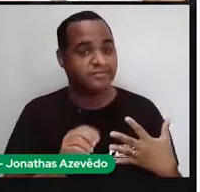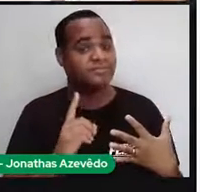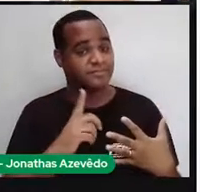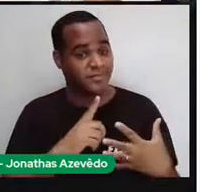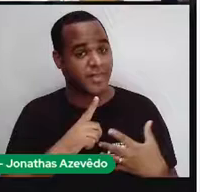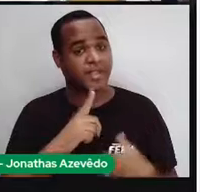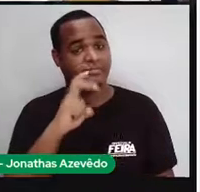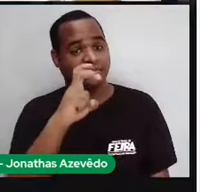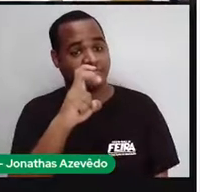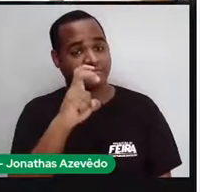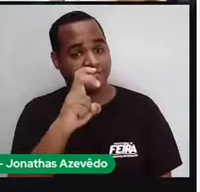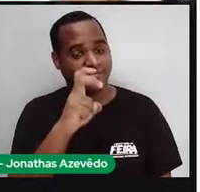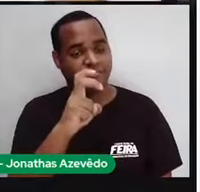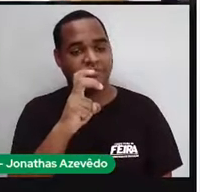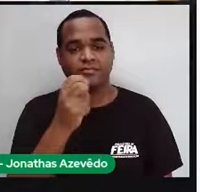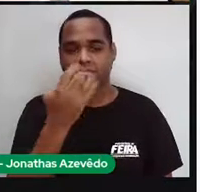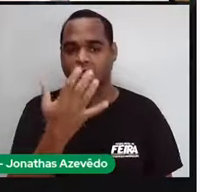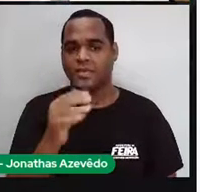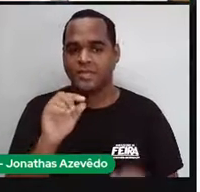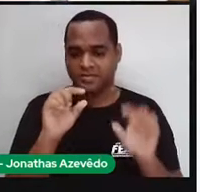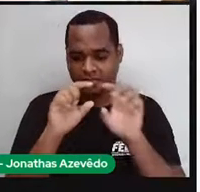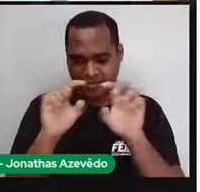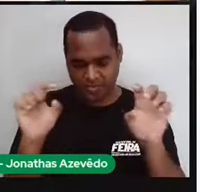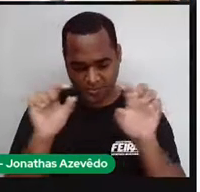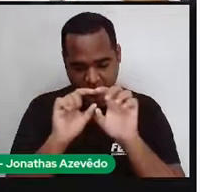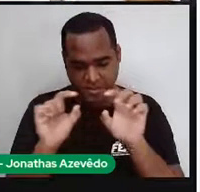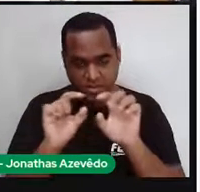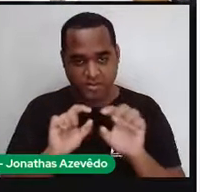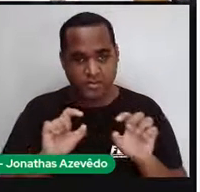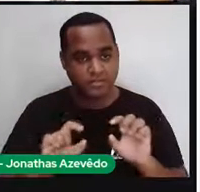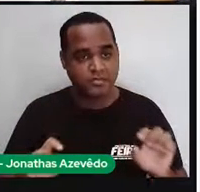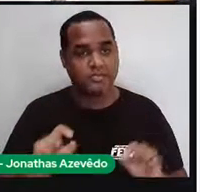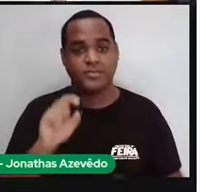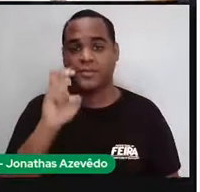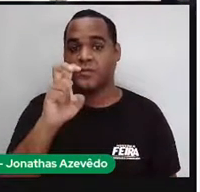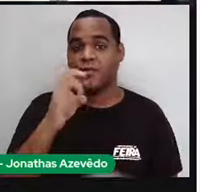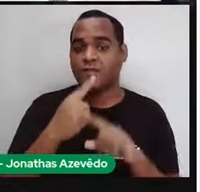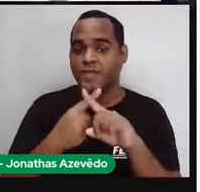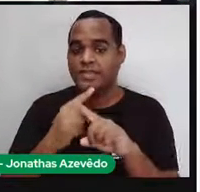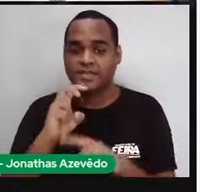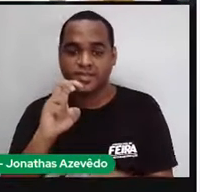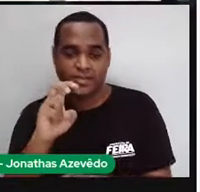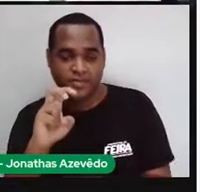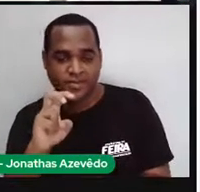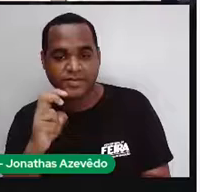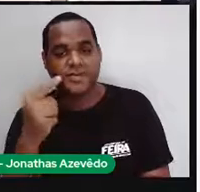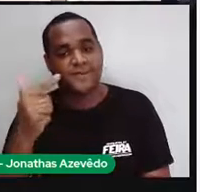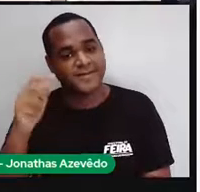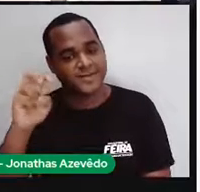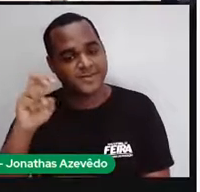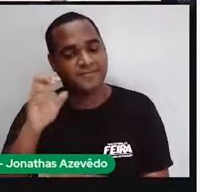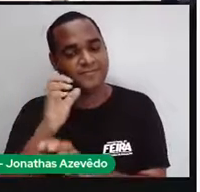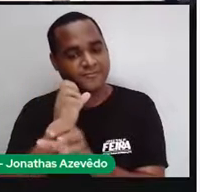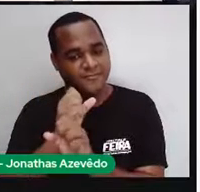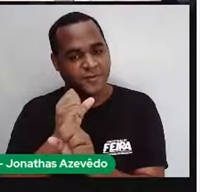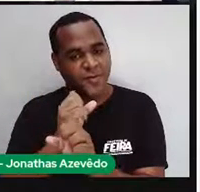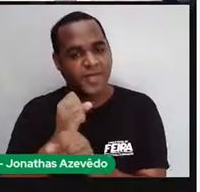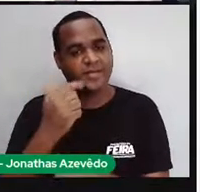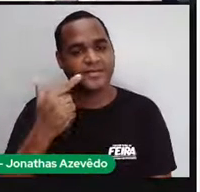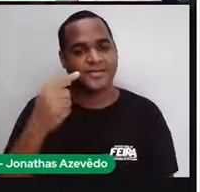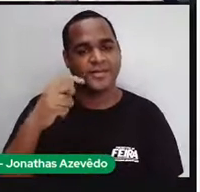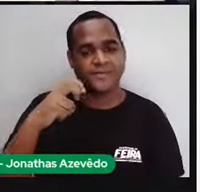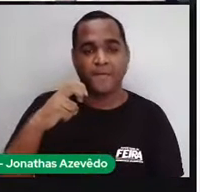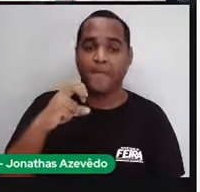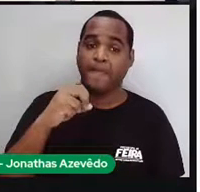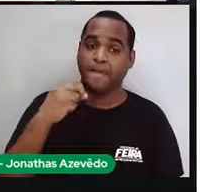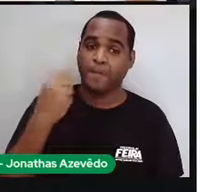e a gente colocou cinco fileiras 5 x 5 25 ou então a gente